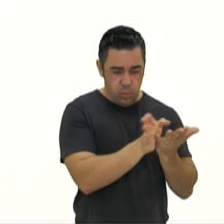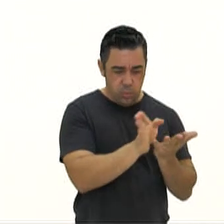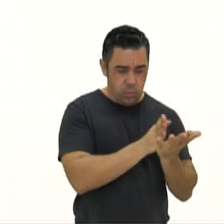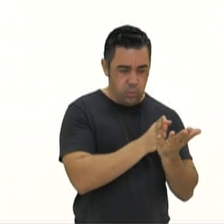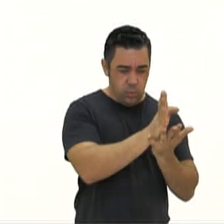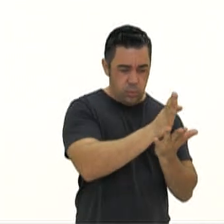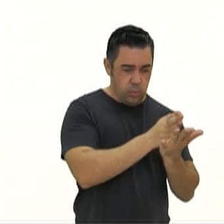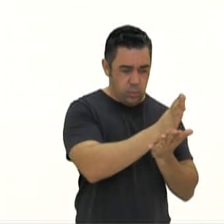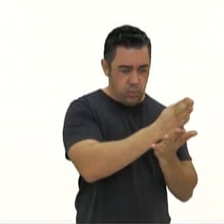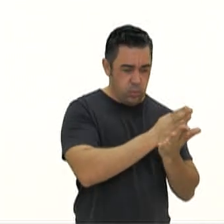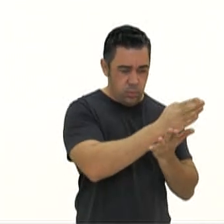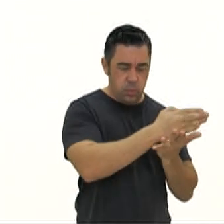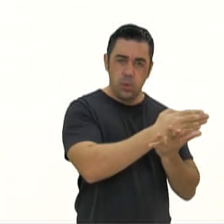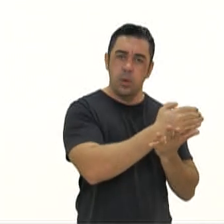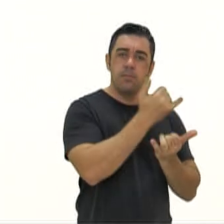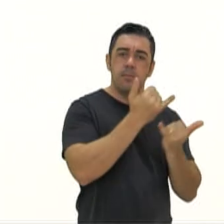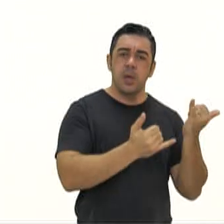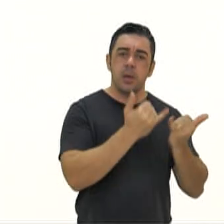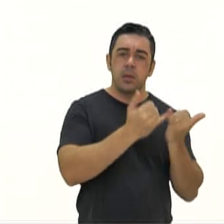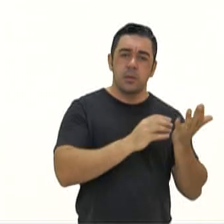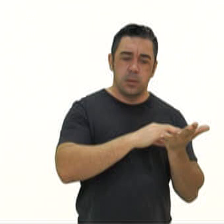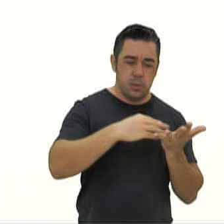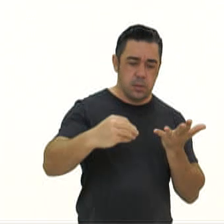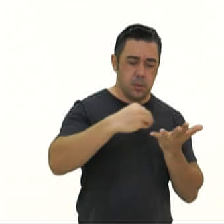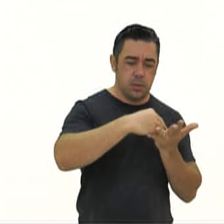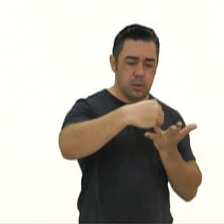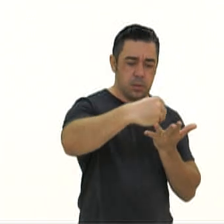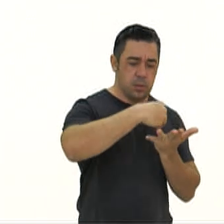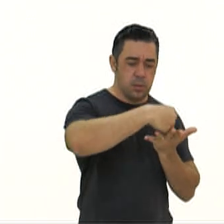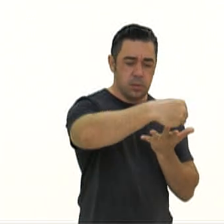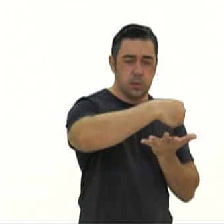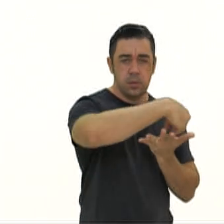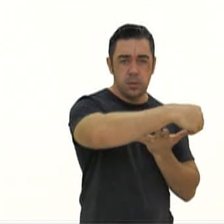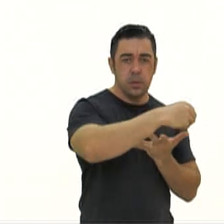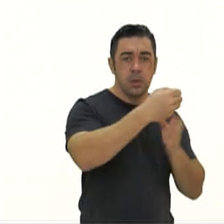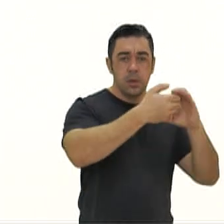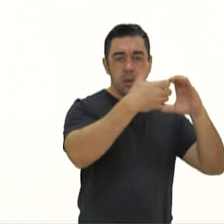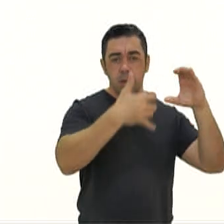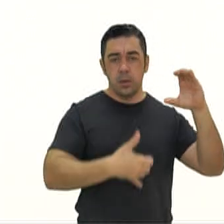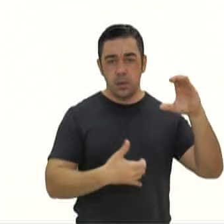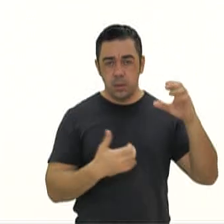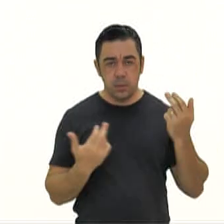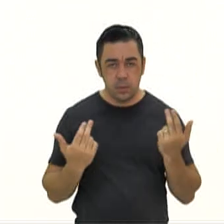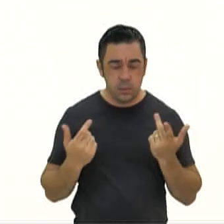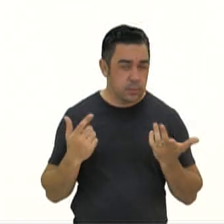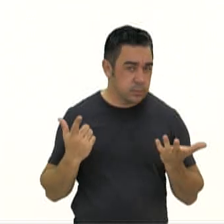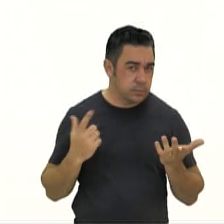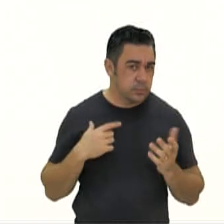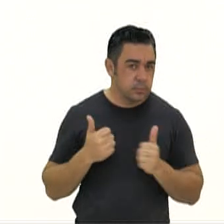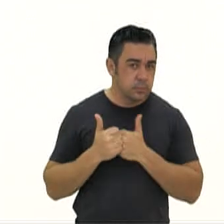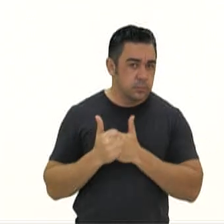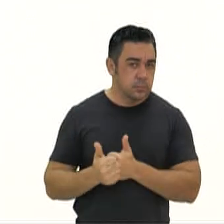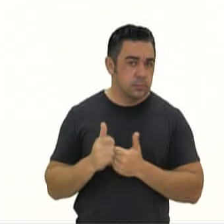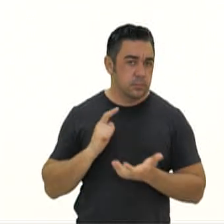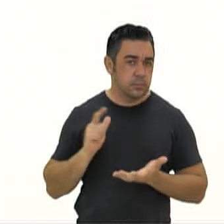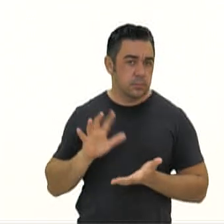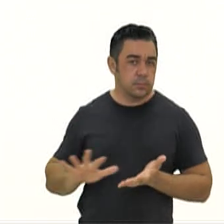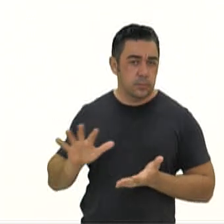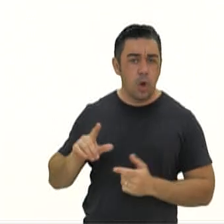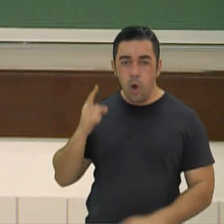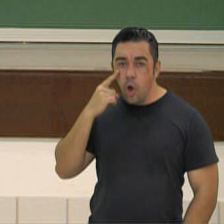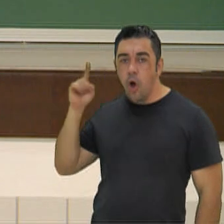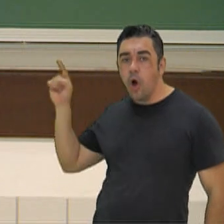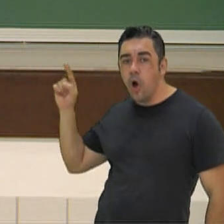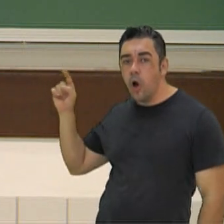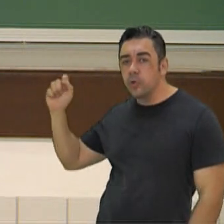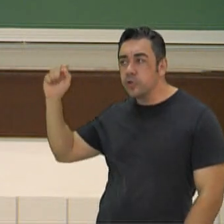irradiar outras espécies que vão ter características diferentes de acordo com o ambiente. Por que eu coloquei um solzinho aqui do